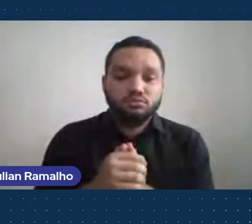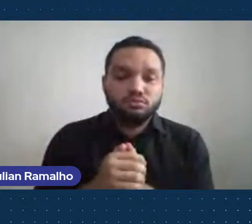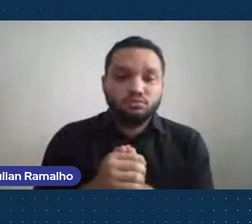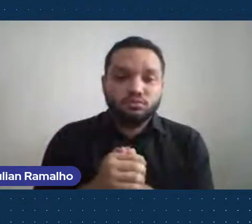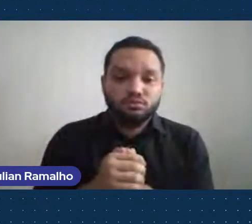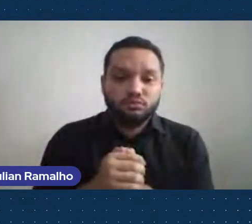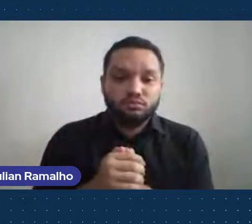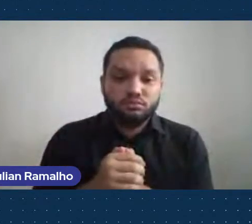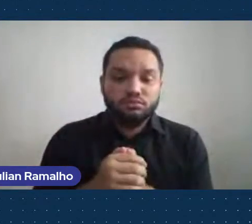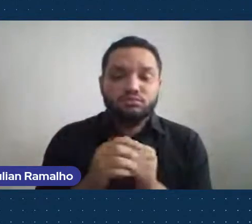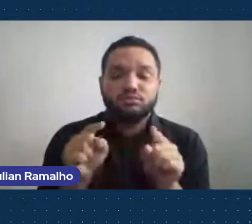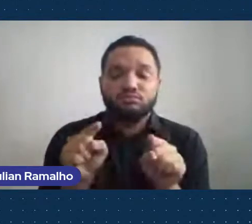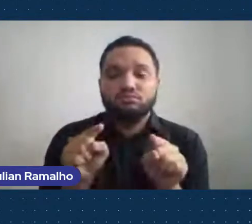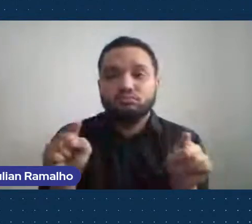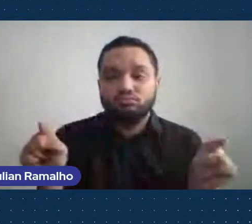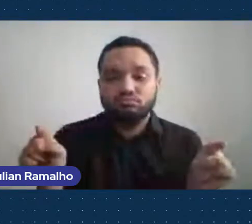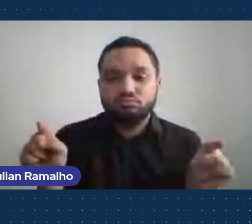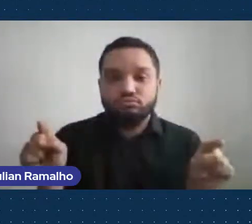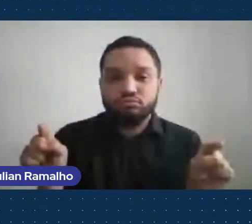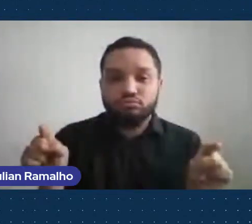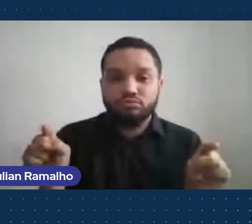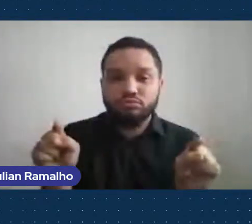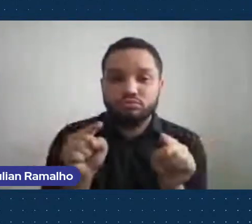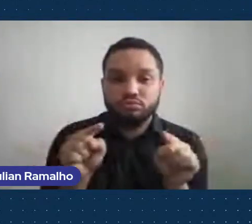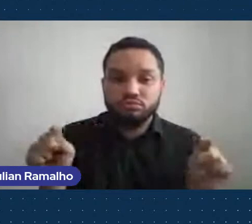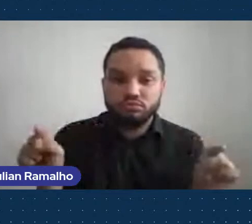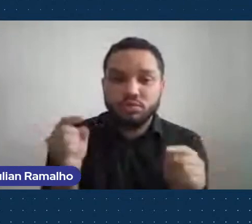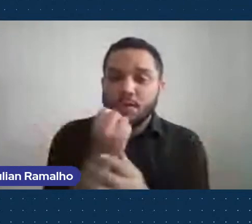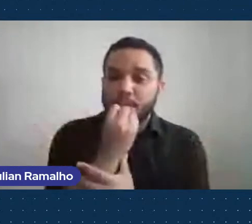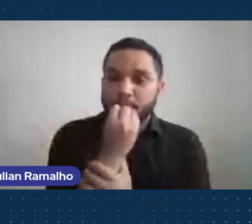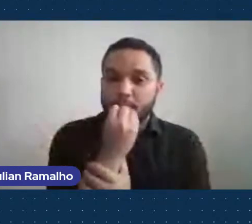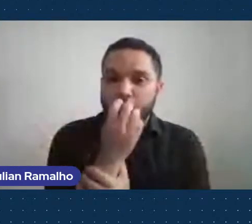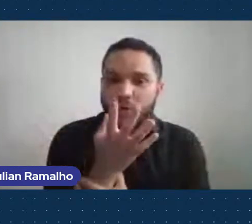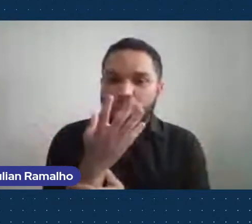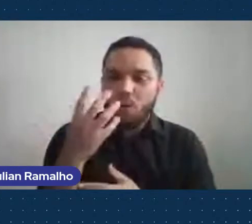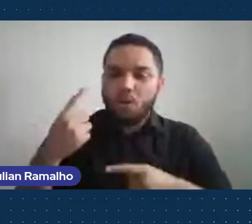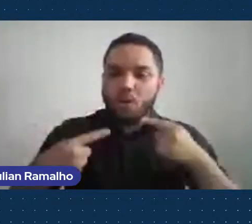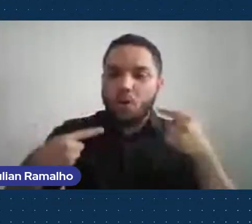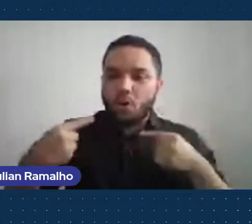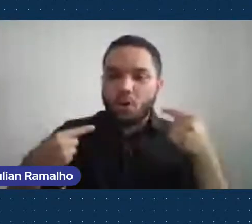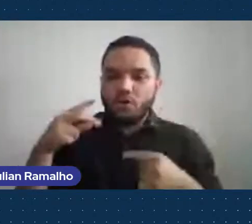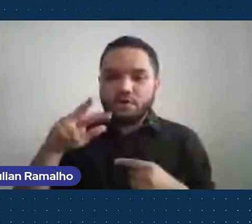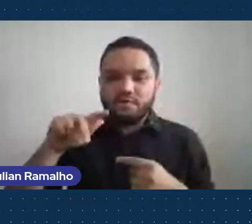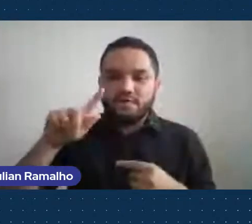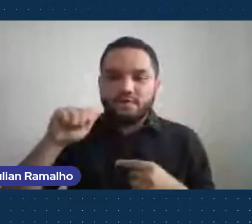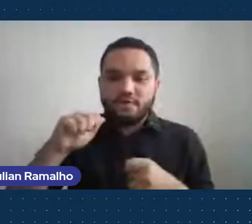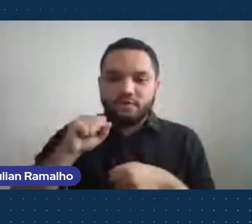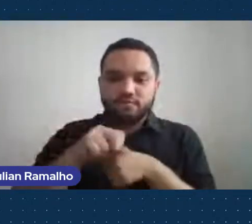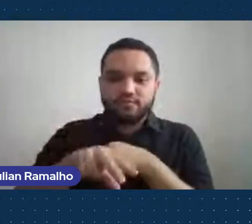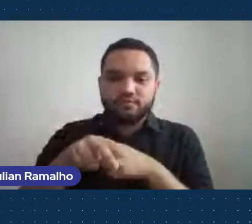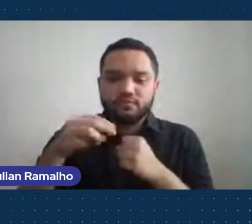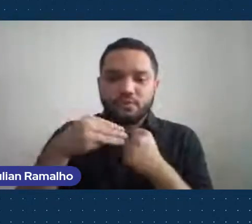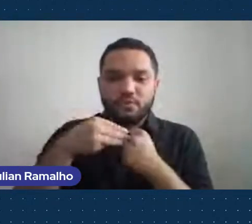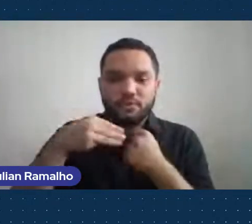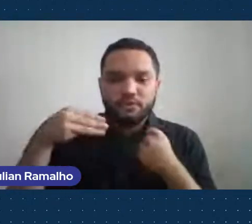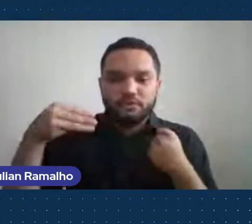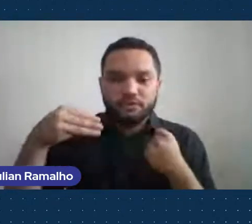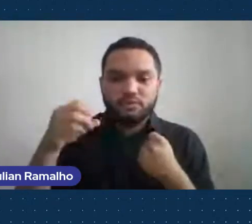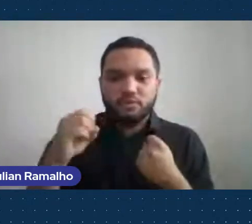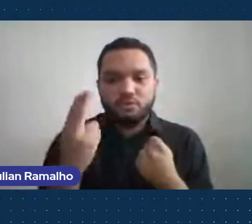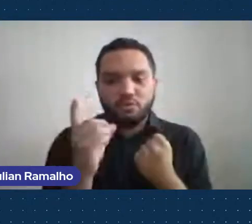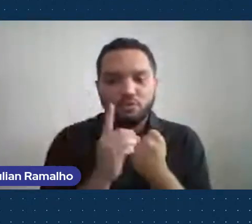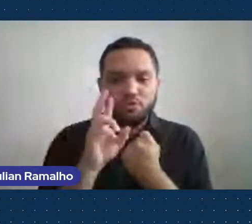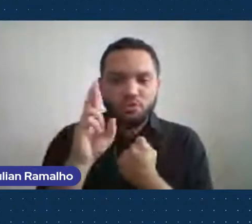deixariam você, vamos dizer assim, numa posição de um bom concorrente a uma vaga de seleção, por exemplo, de um mestrado ou de um